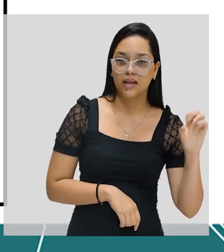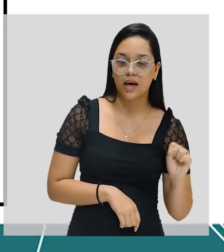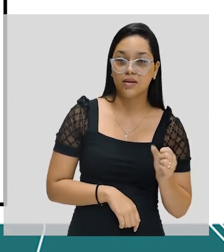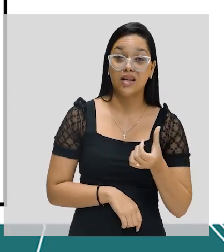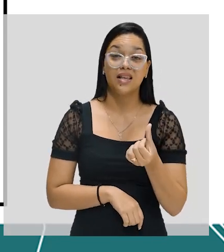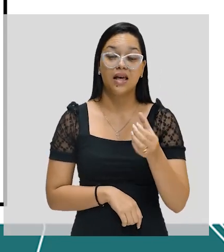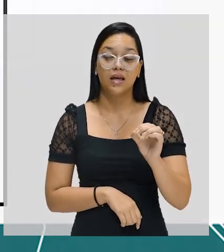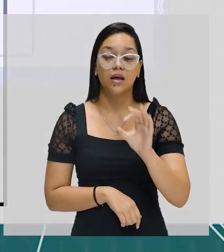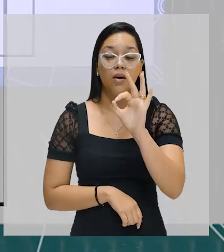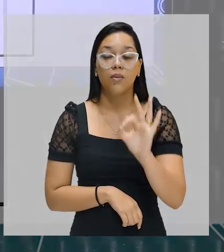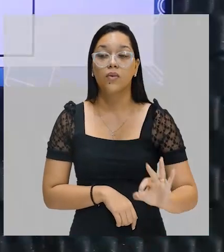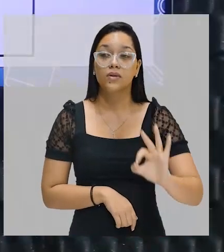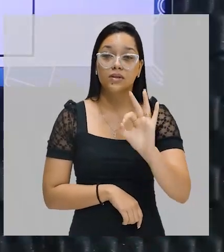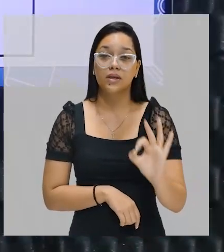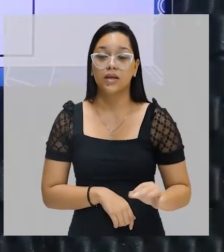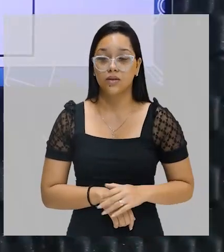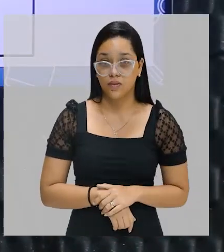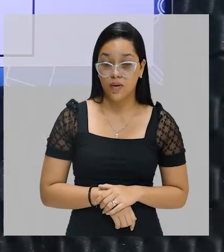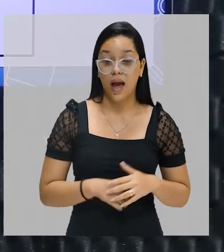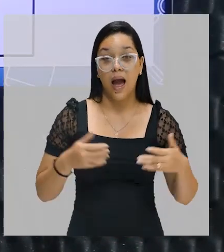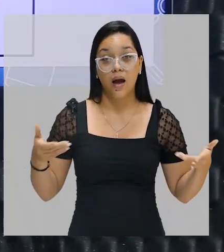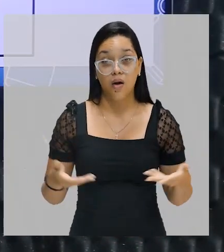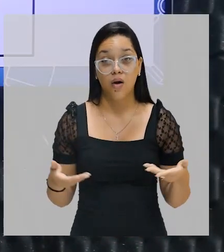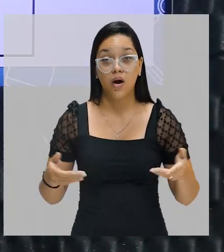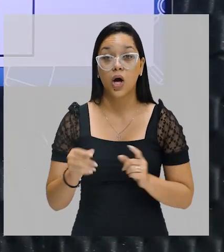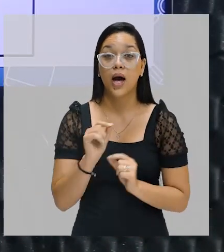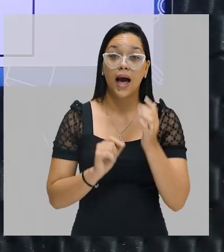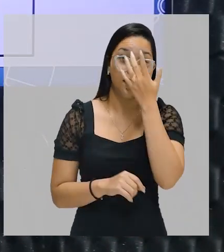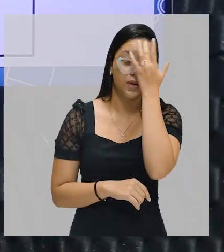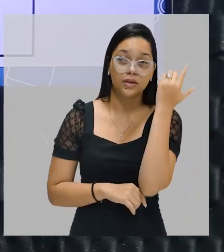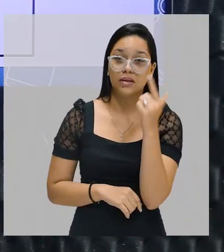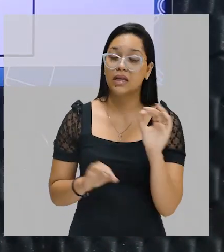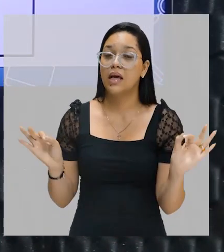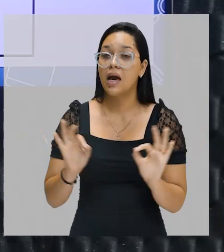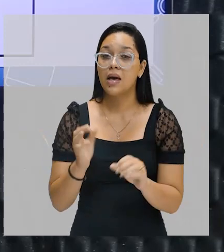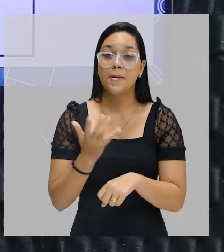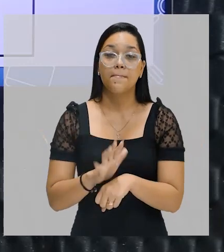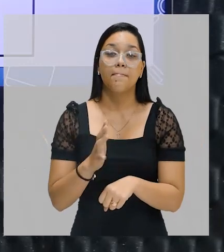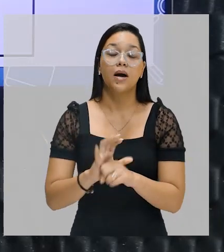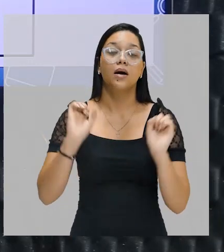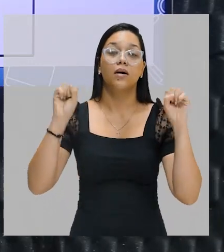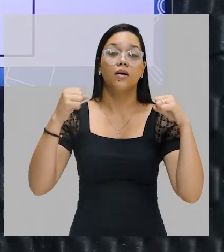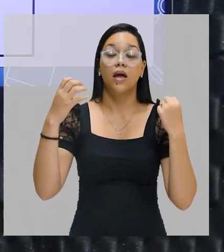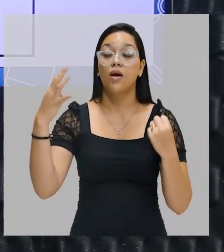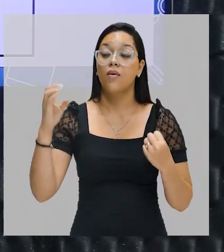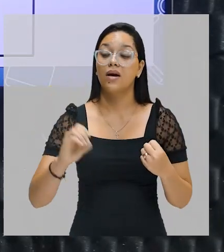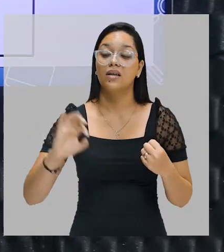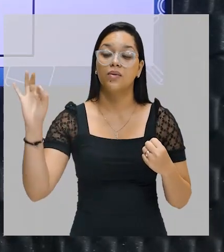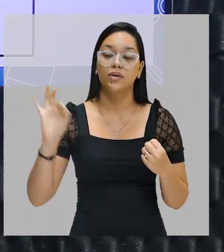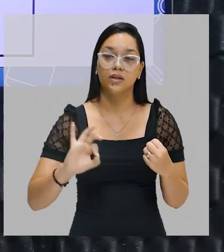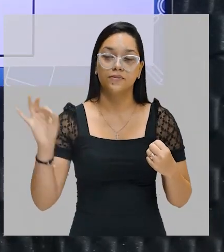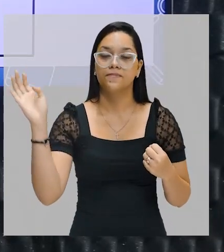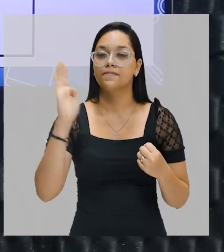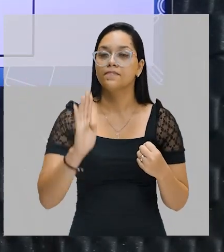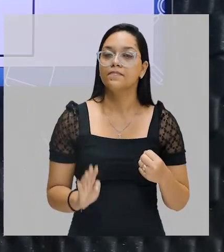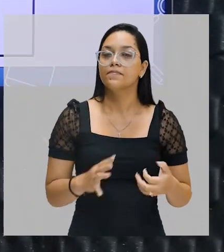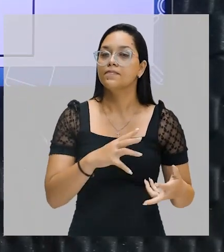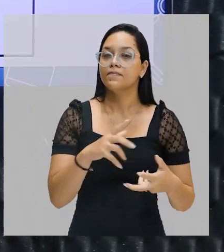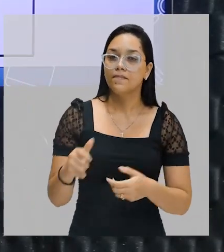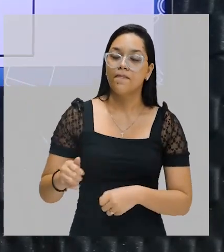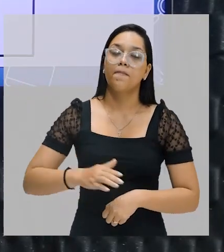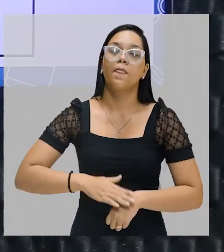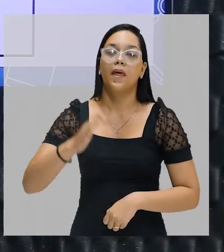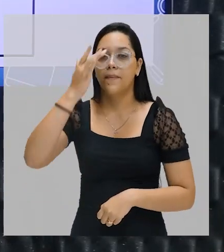60%. Os sedentários no Brasil são 40%. O Brasil é um dos países do mundo que tem